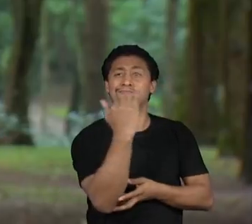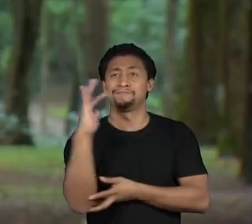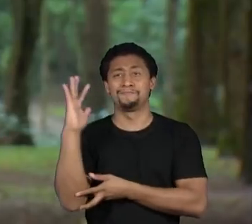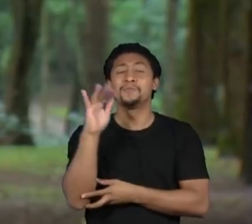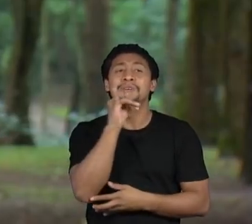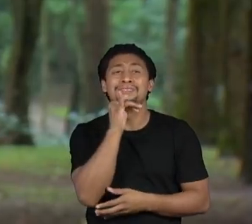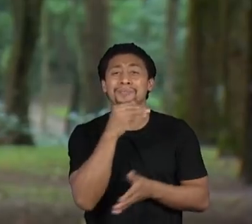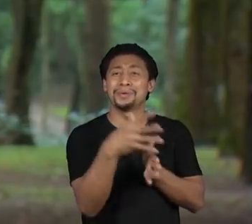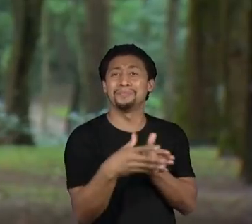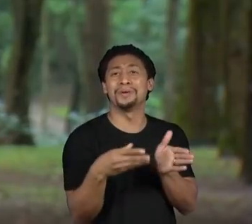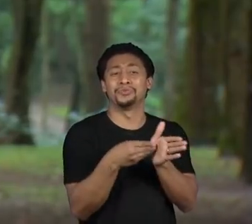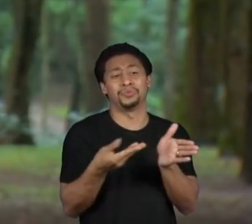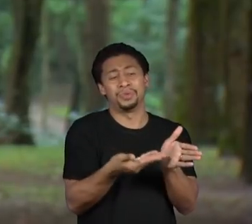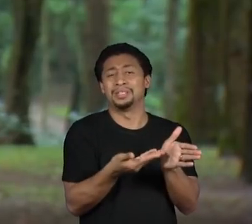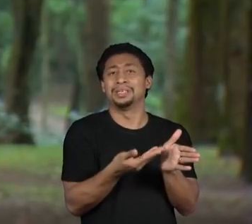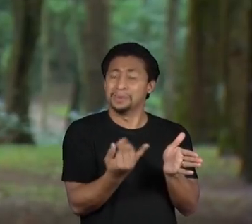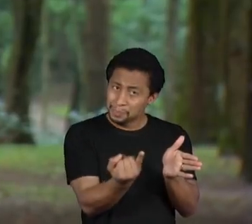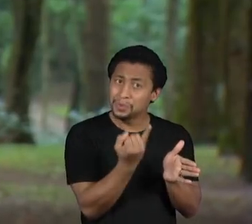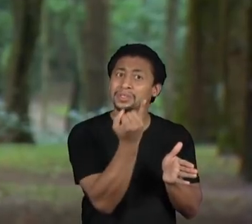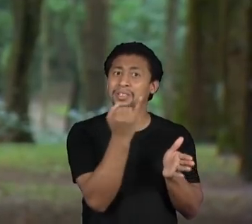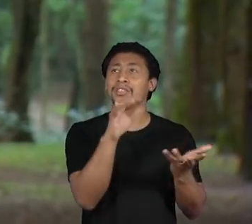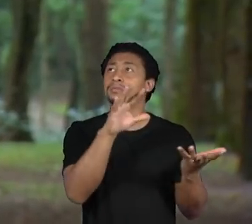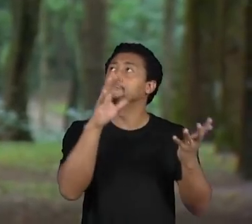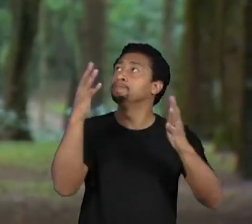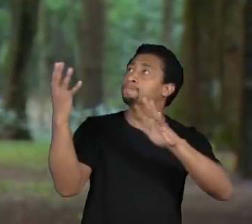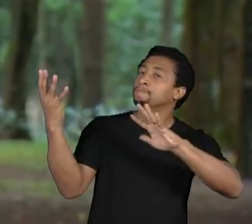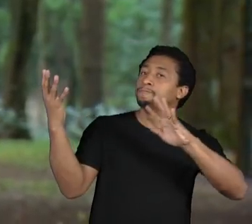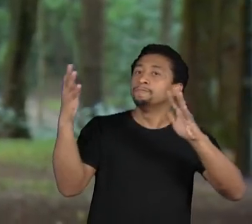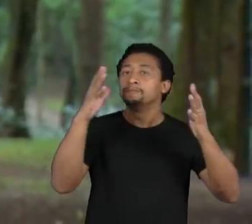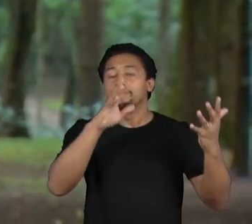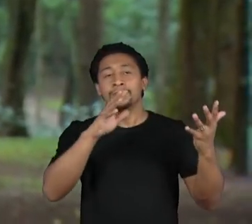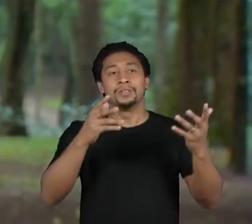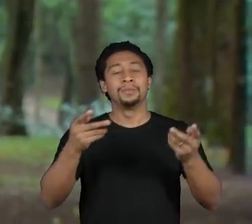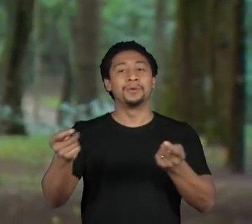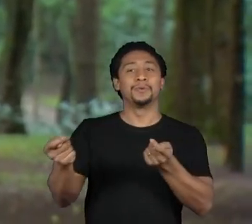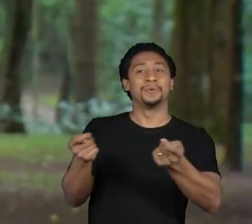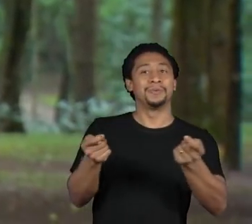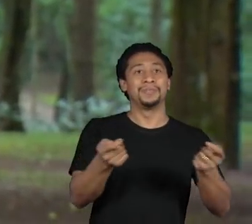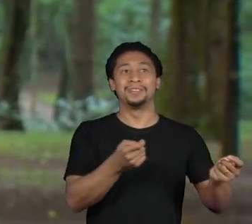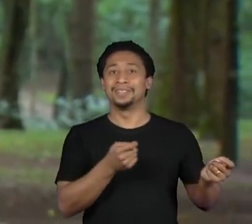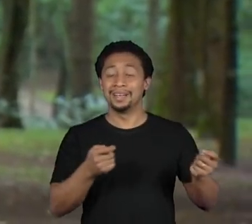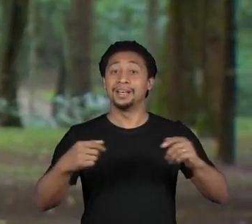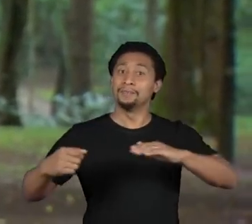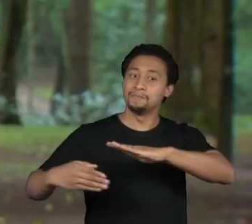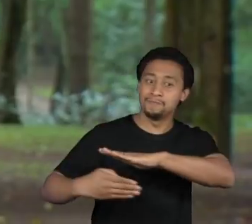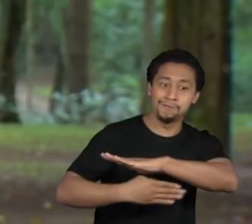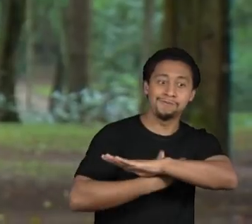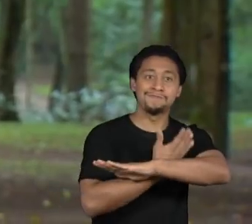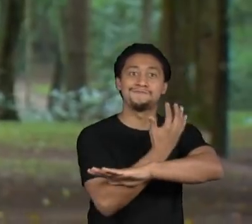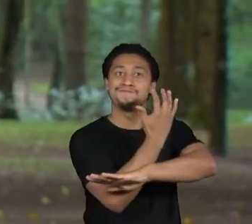Amazônia, que ajudam a regular o clima e dão suporte a uma imensa